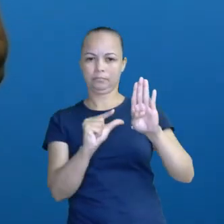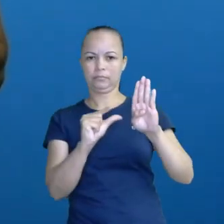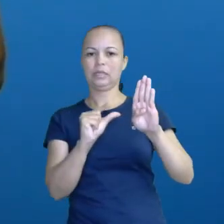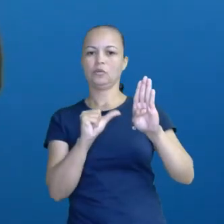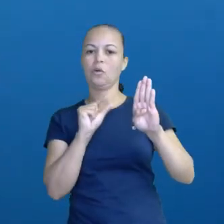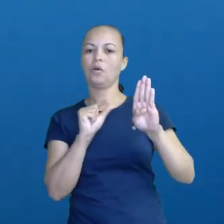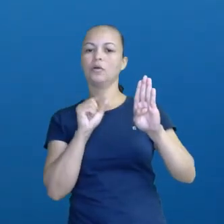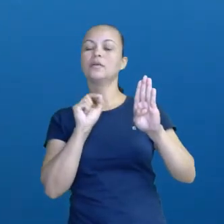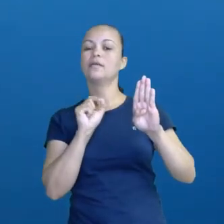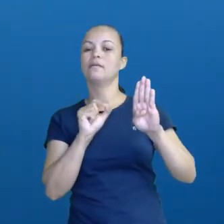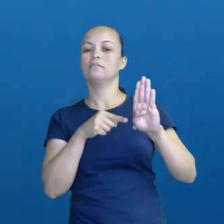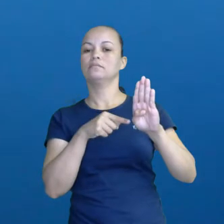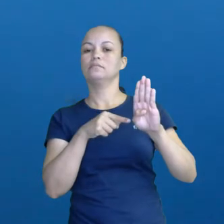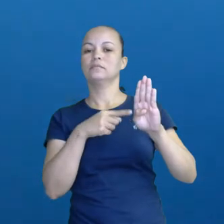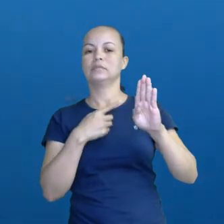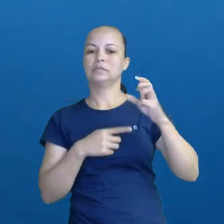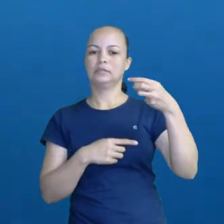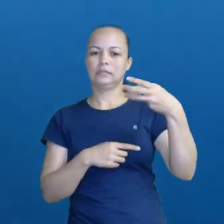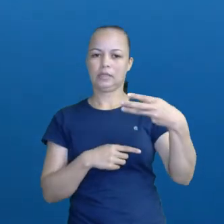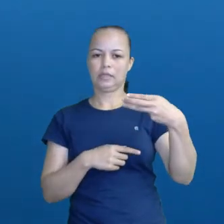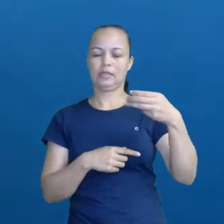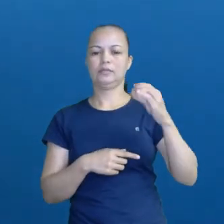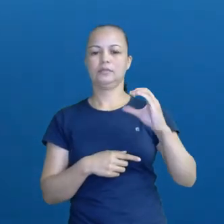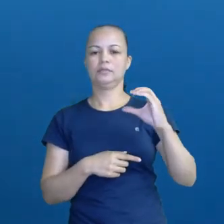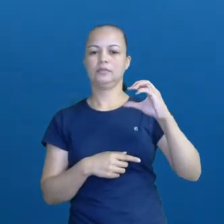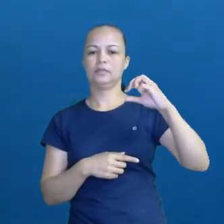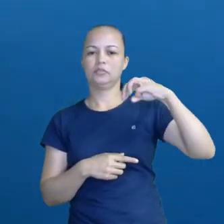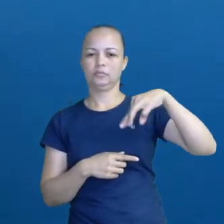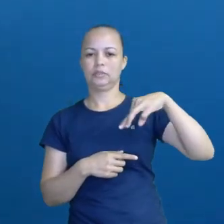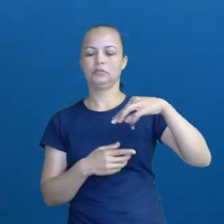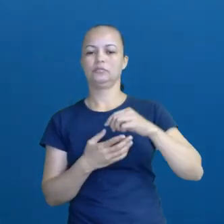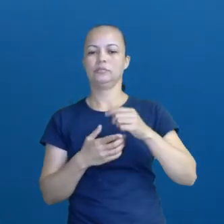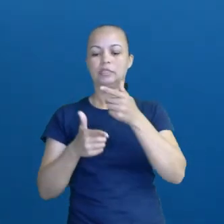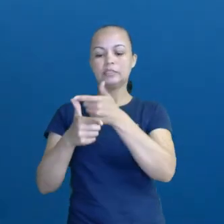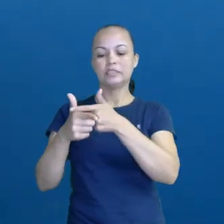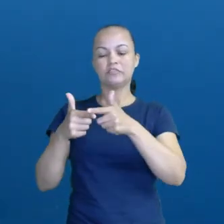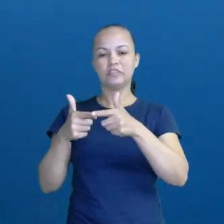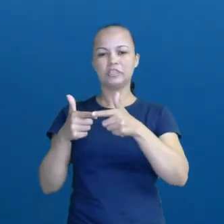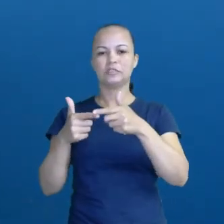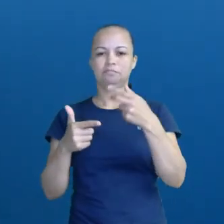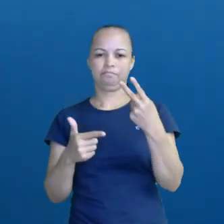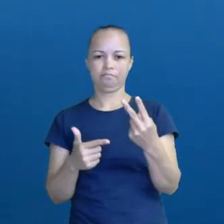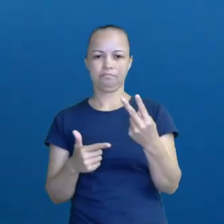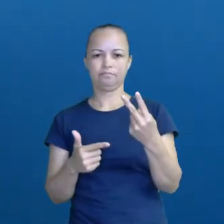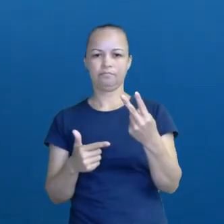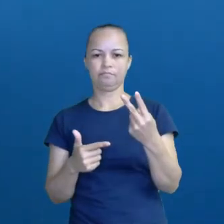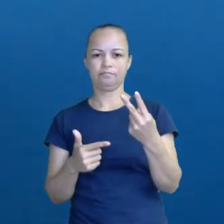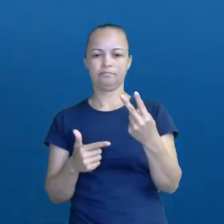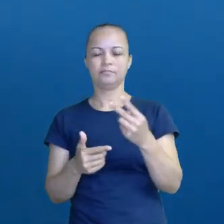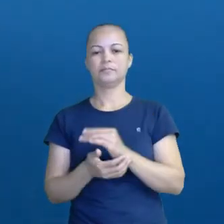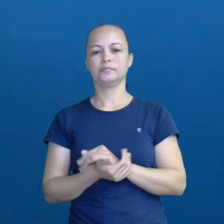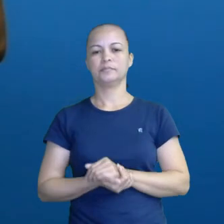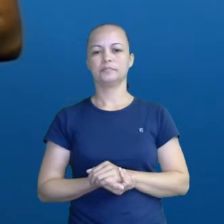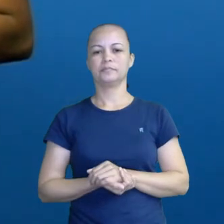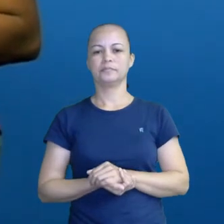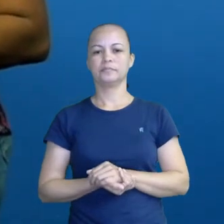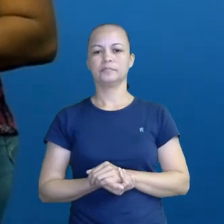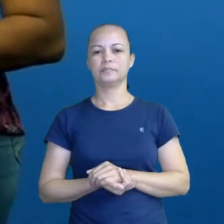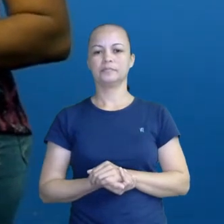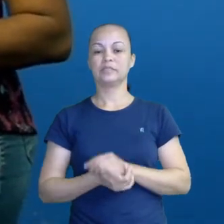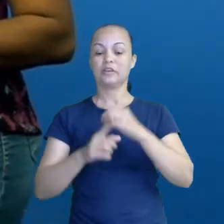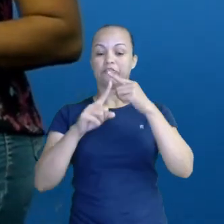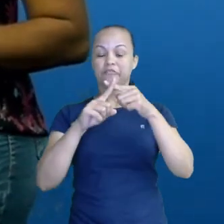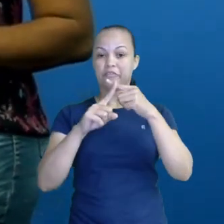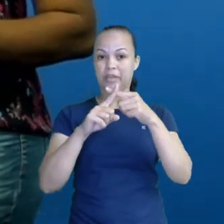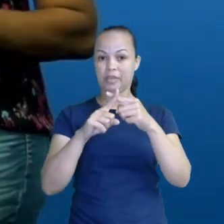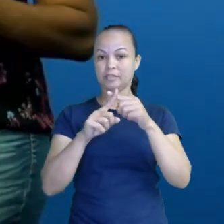quem é minha base menor 3 cm dividido por 2 Às